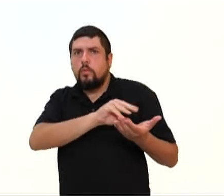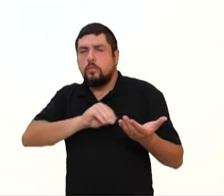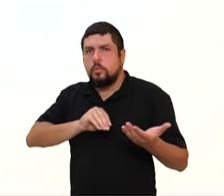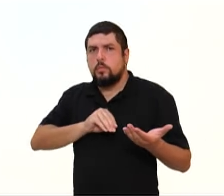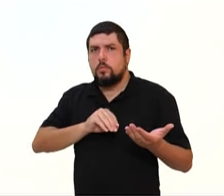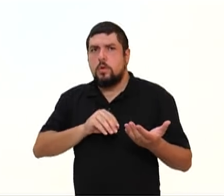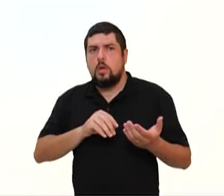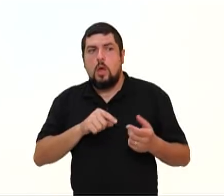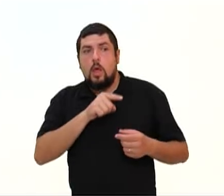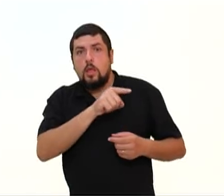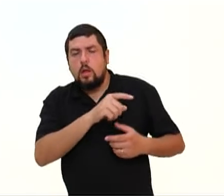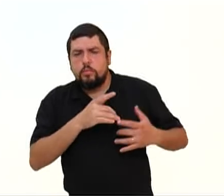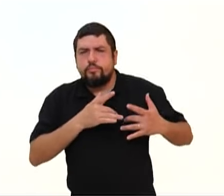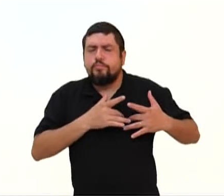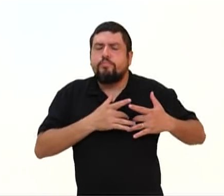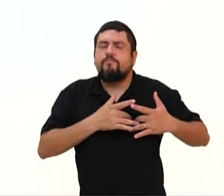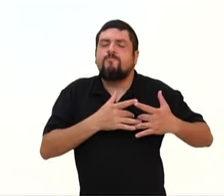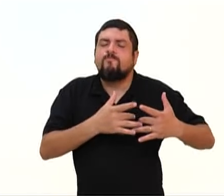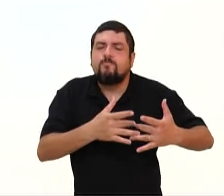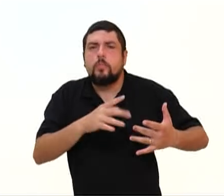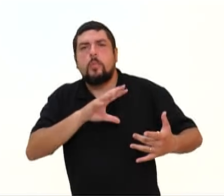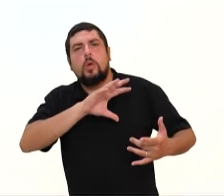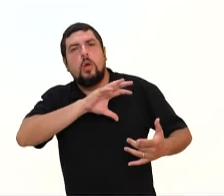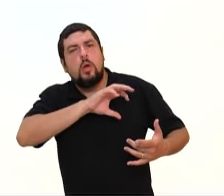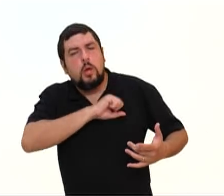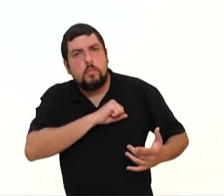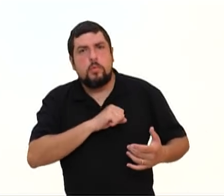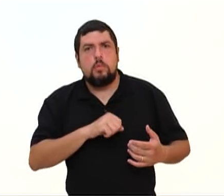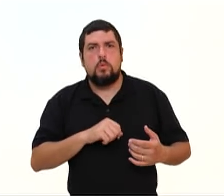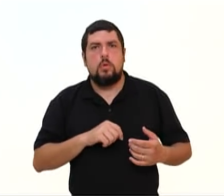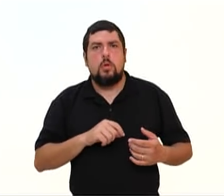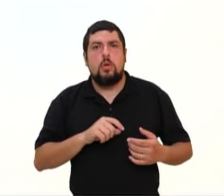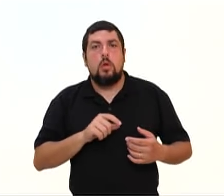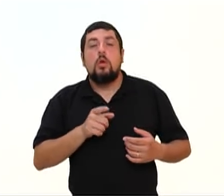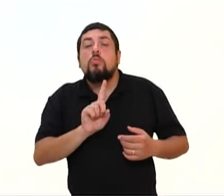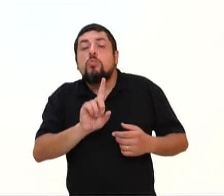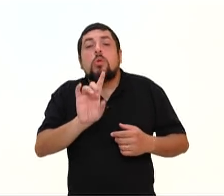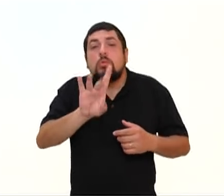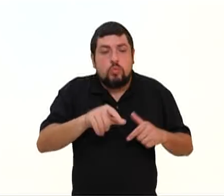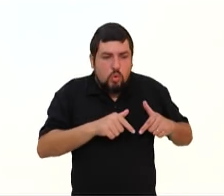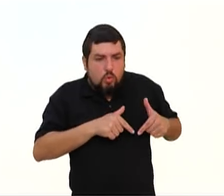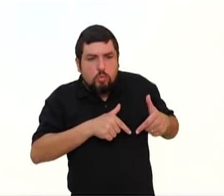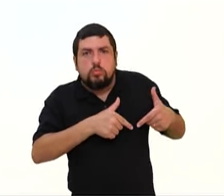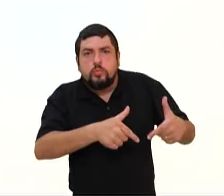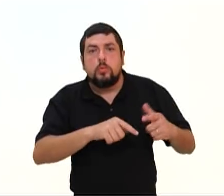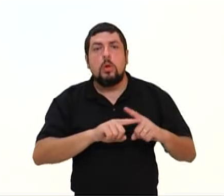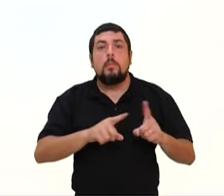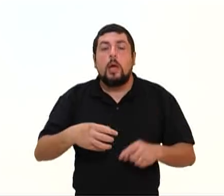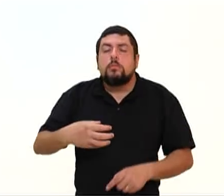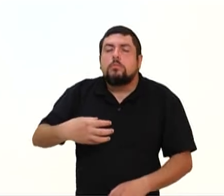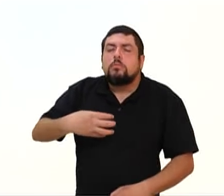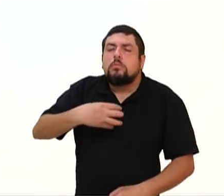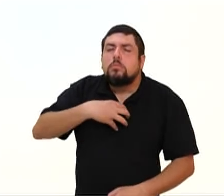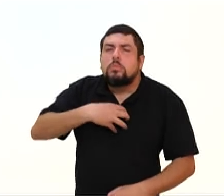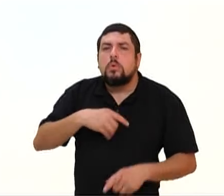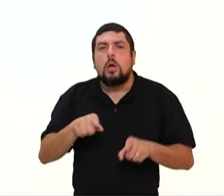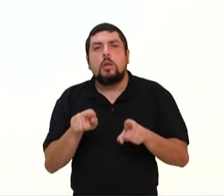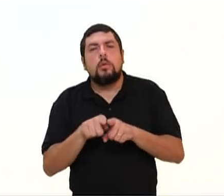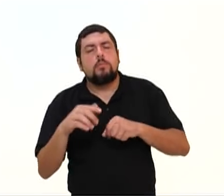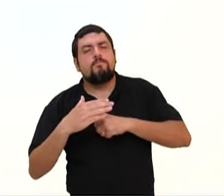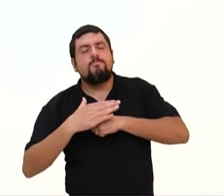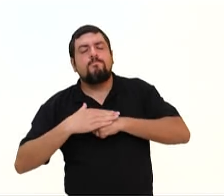amor são centrais na ética budista. Não só ações, mas também os sentimentos e os afetos são